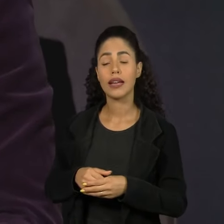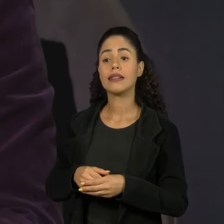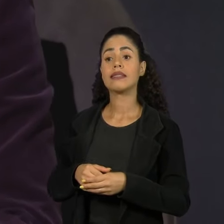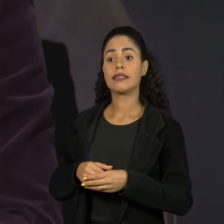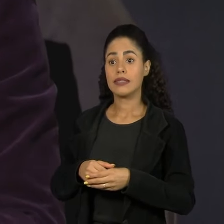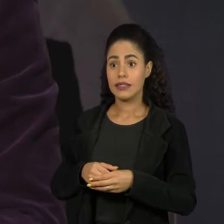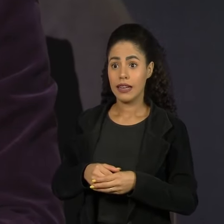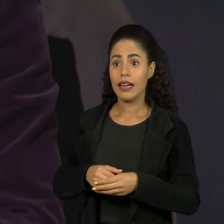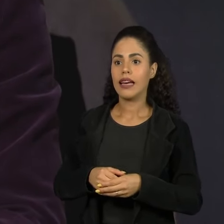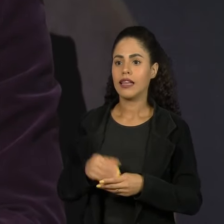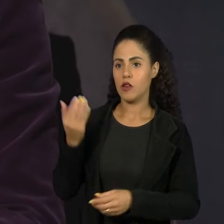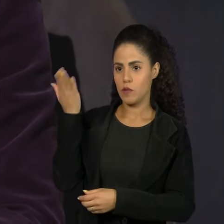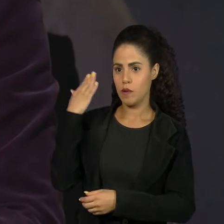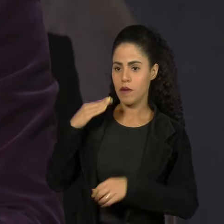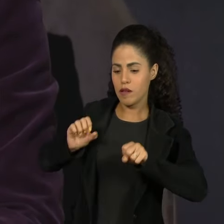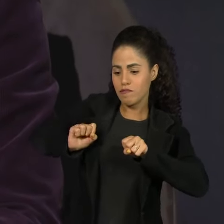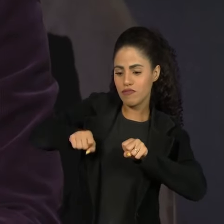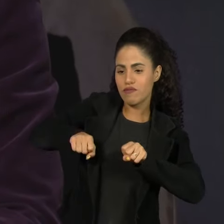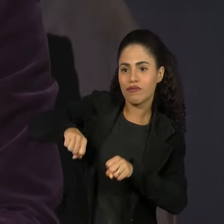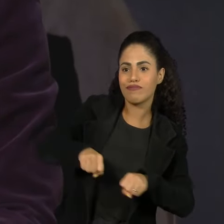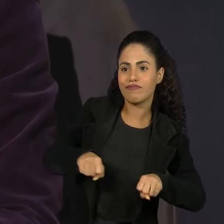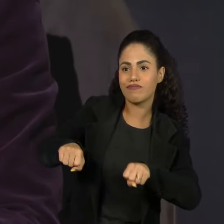era office boy nos anos